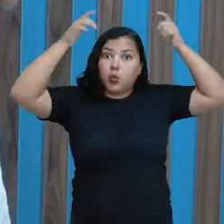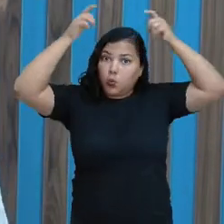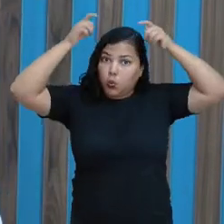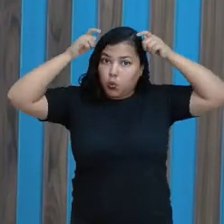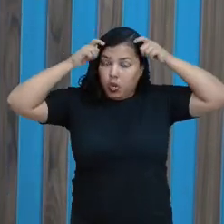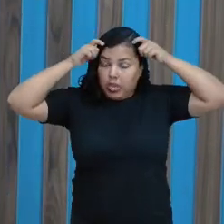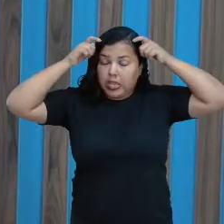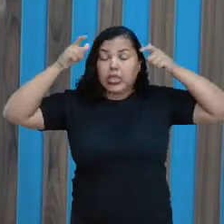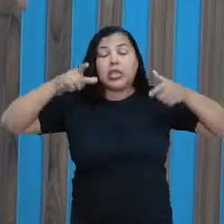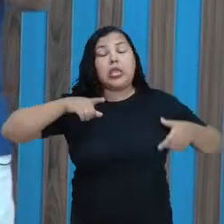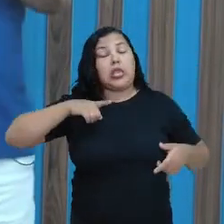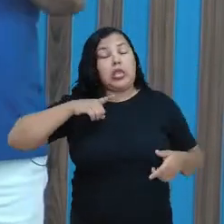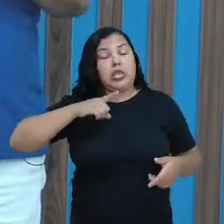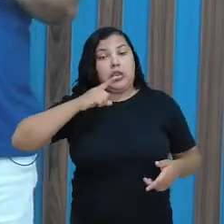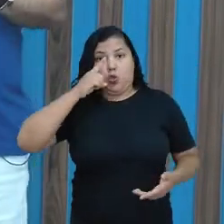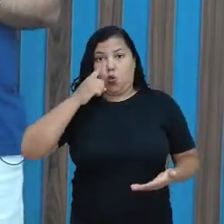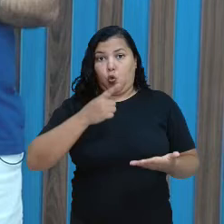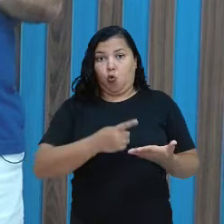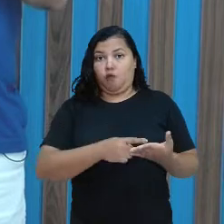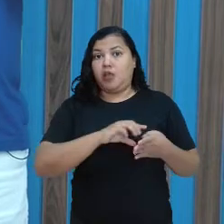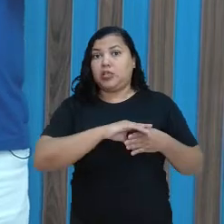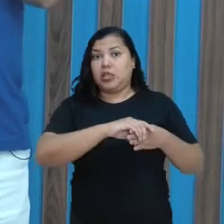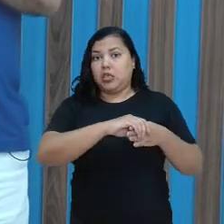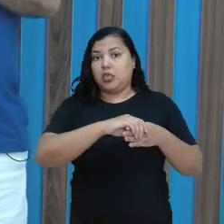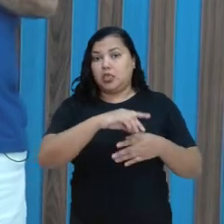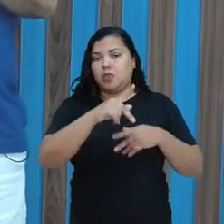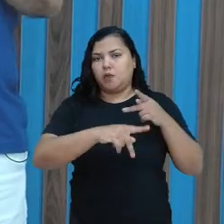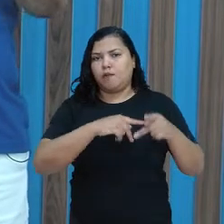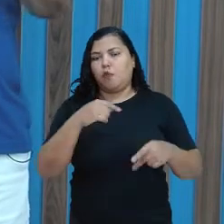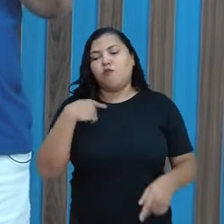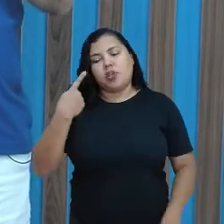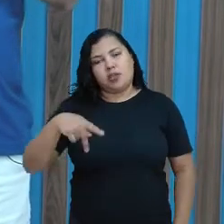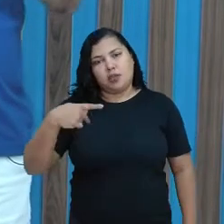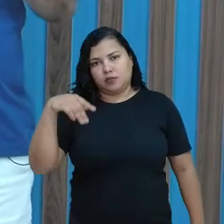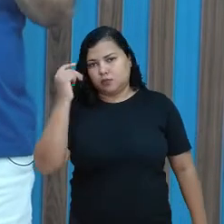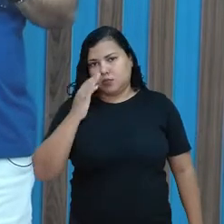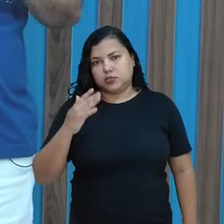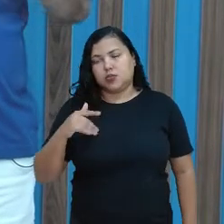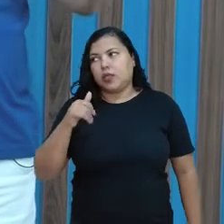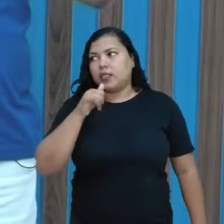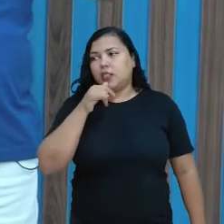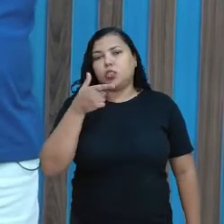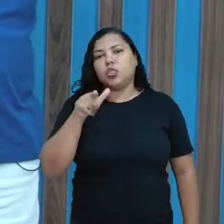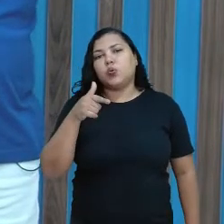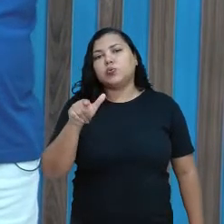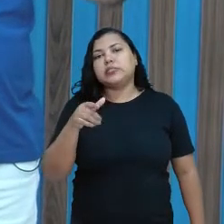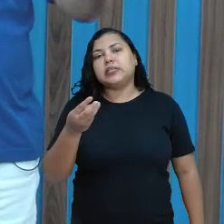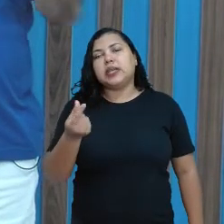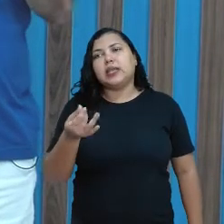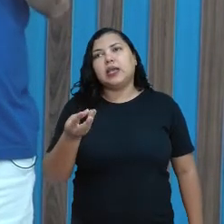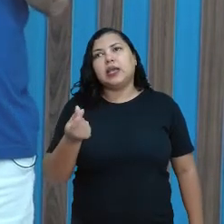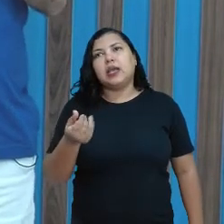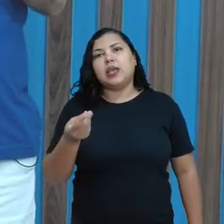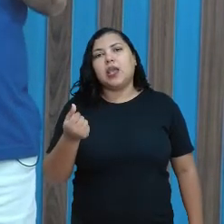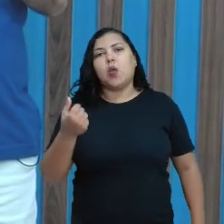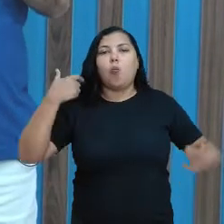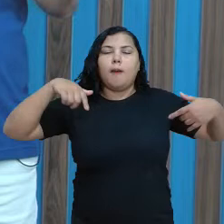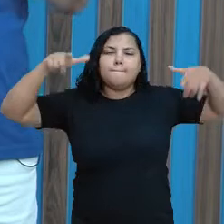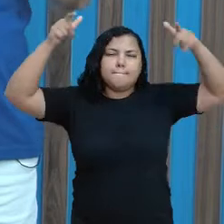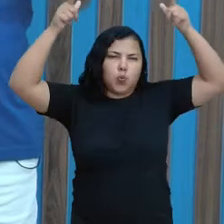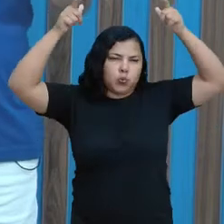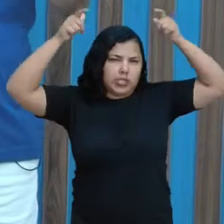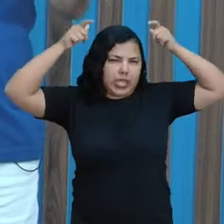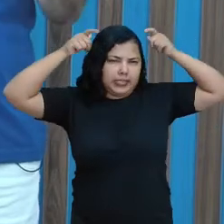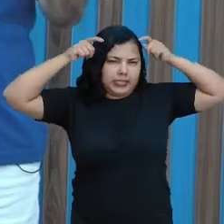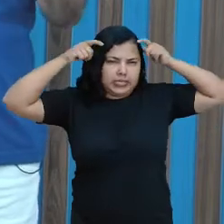ele governa, e no caso nosso, né, não era, a gente não tem inicialmente, né, uma monarquia,